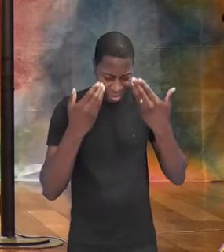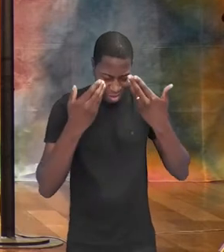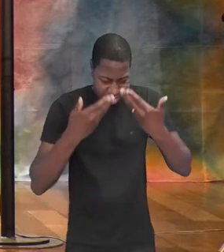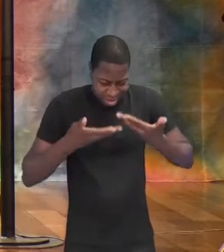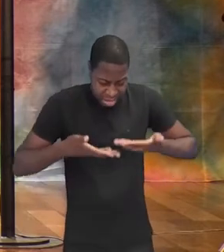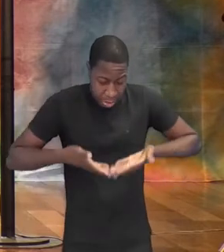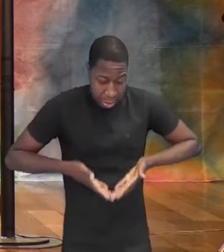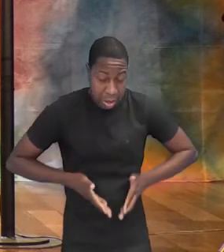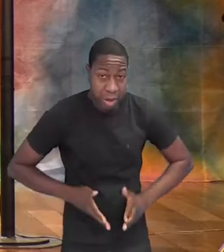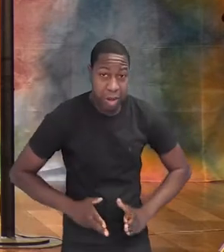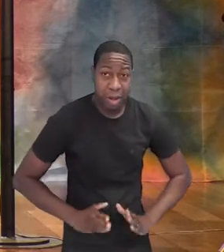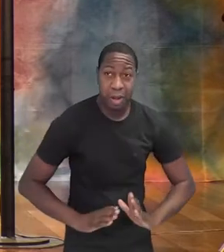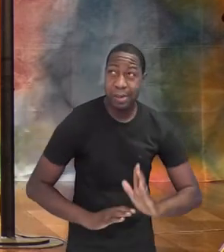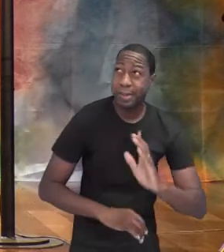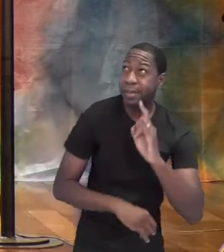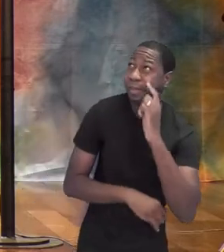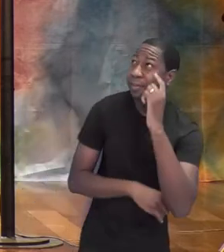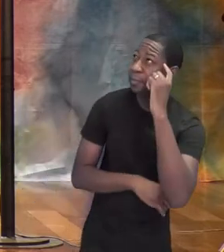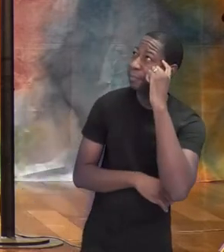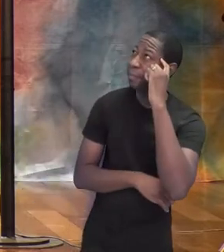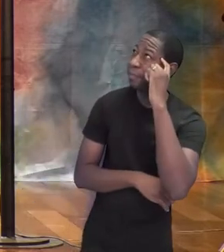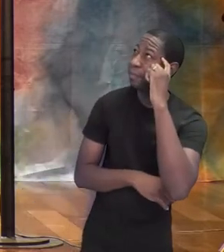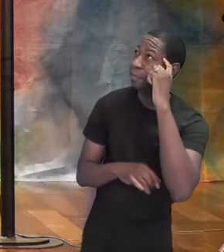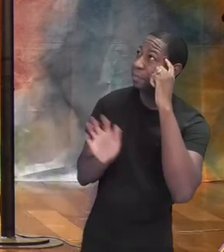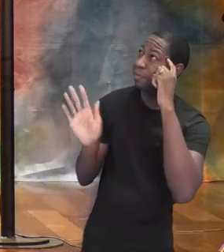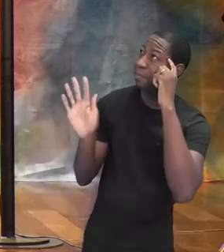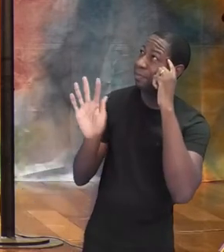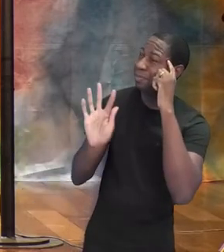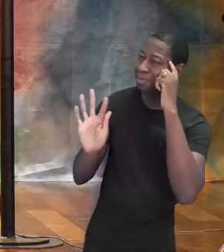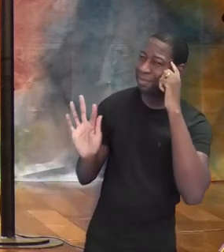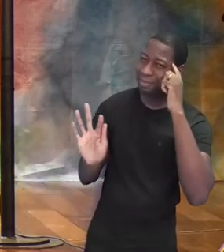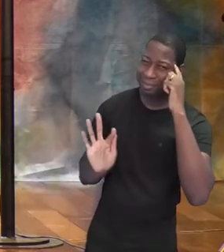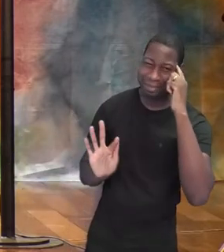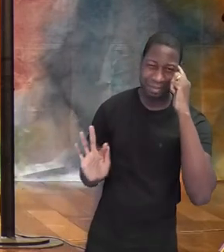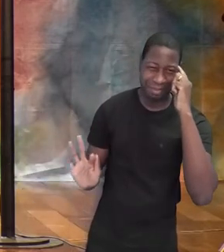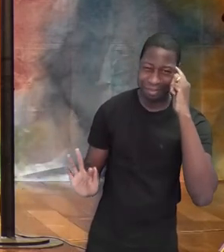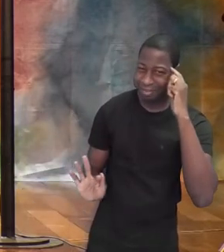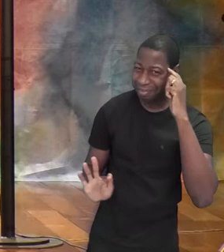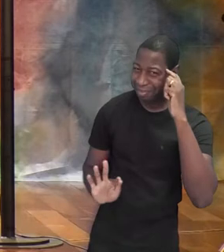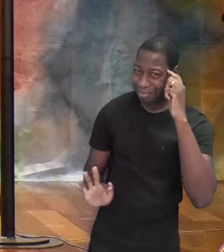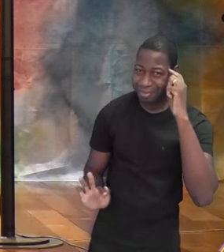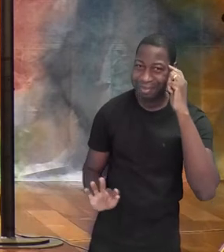Quando nasci eu não pensava e era feliz.